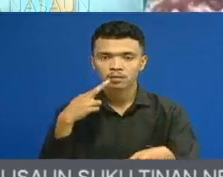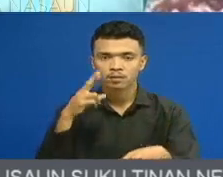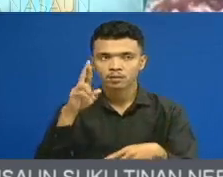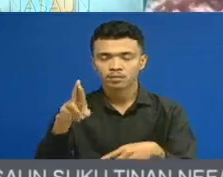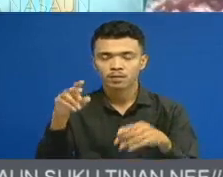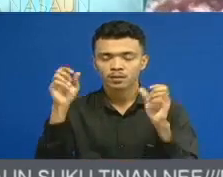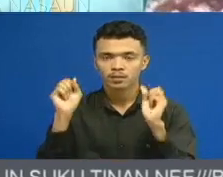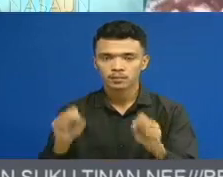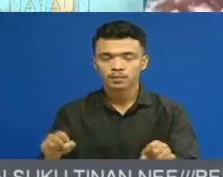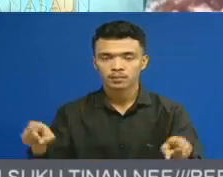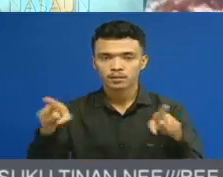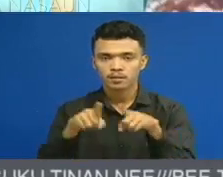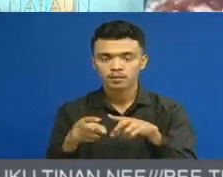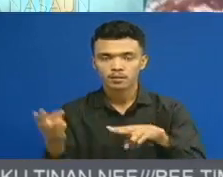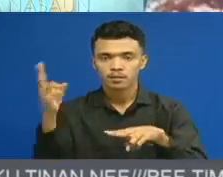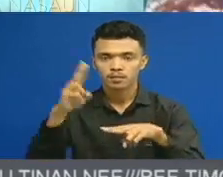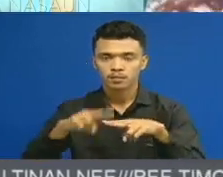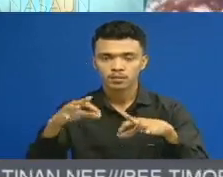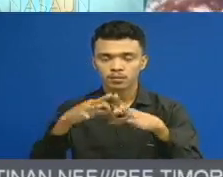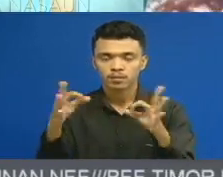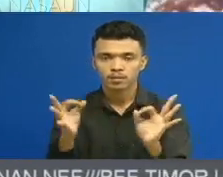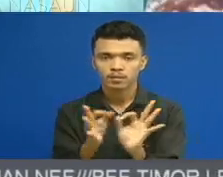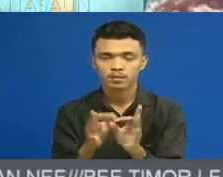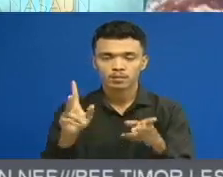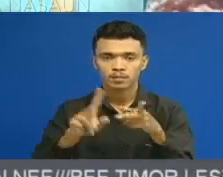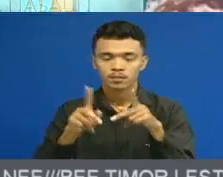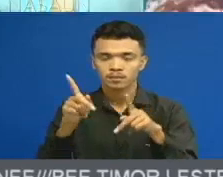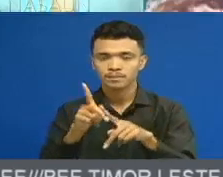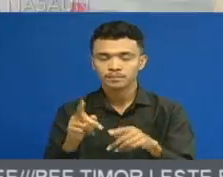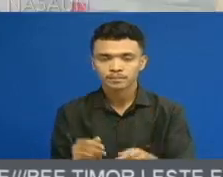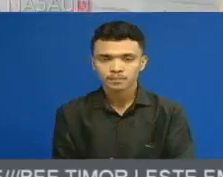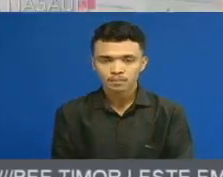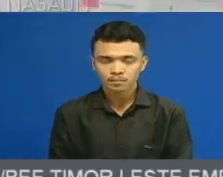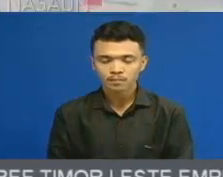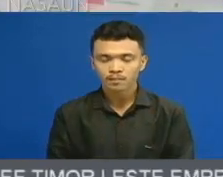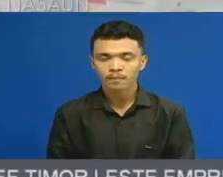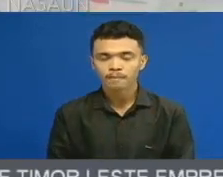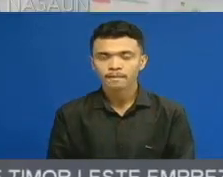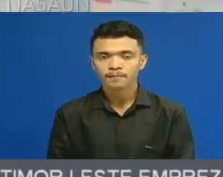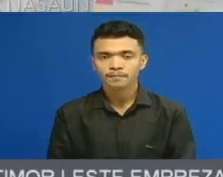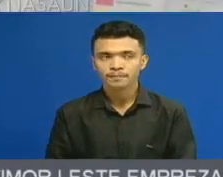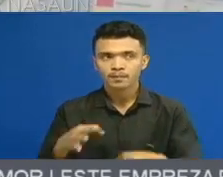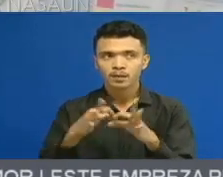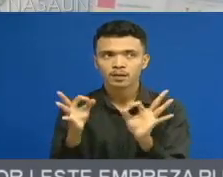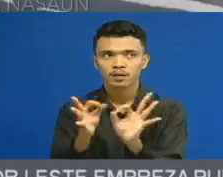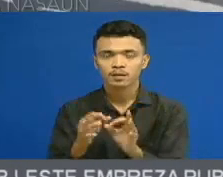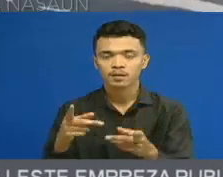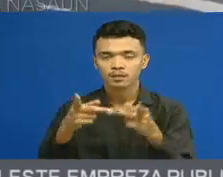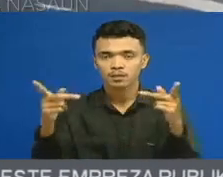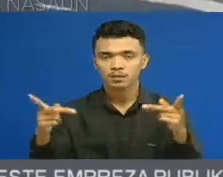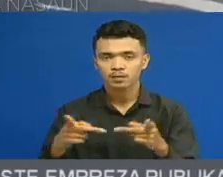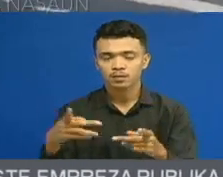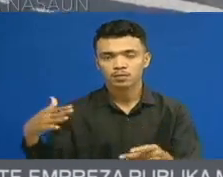si belakari hanya sahumen adita tan kooperasi idane o ajudi idane dua sahumen idane perhan. Entretanto, reabilitação do Centro Juventude